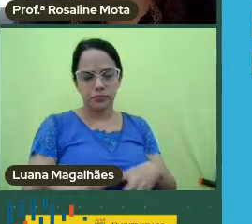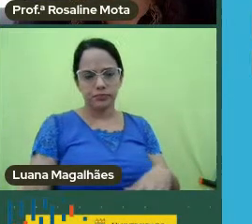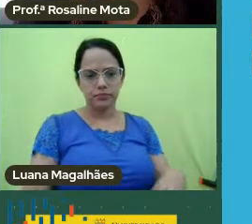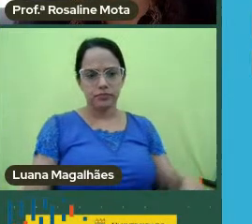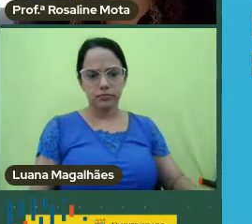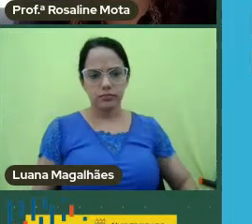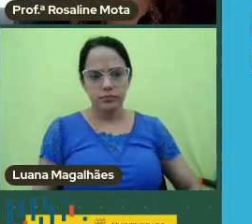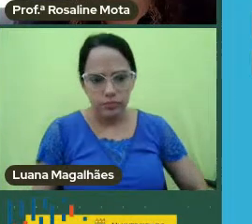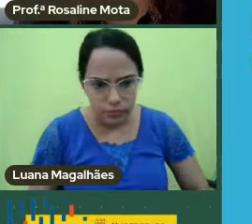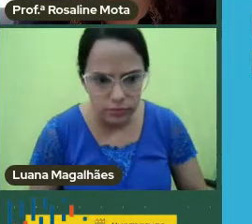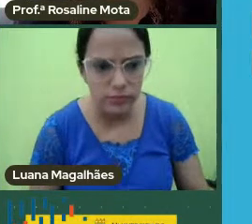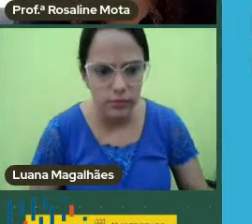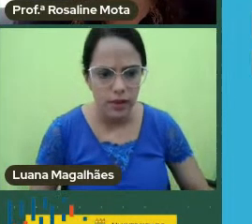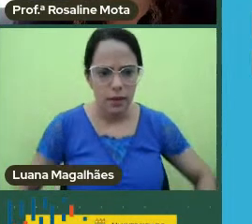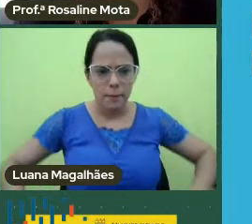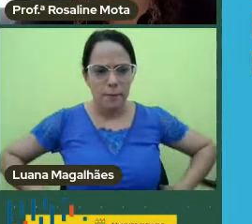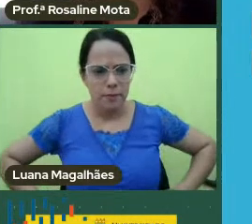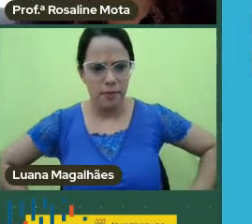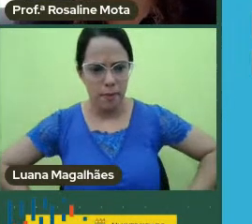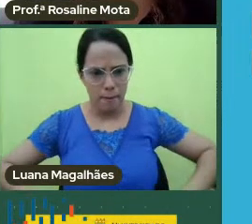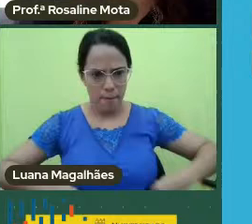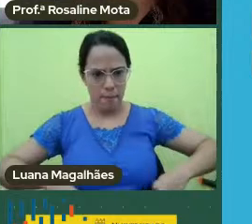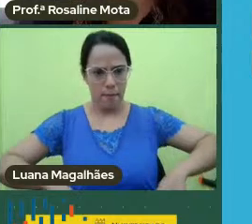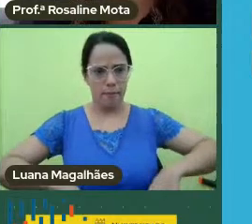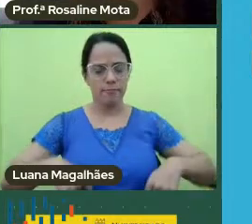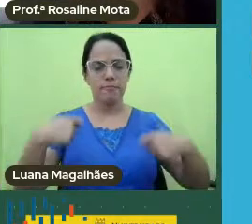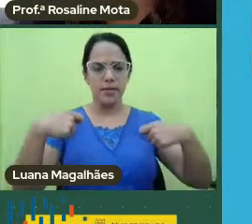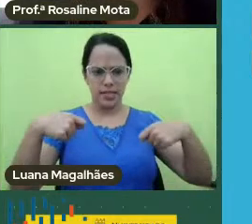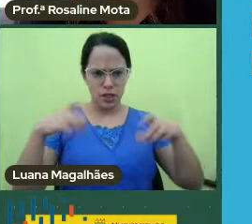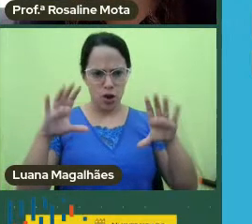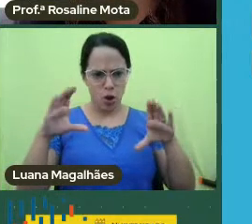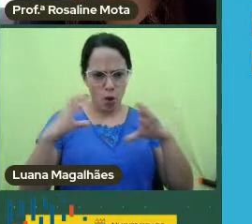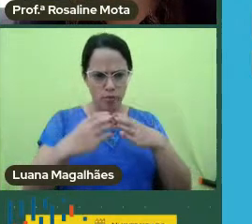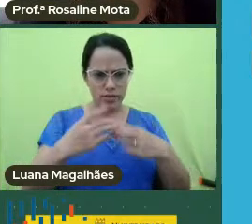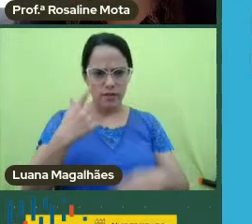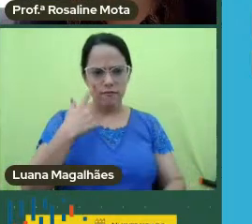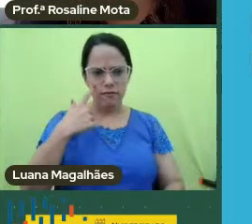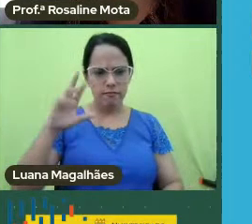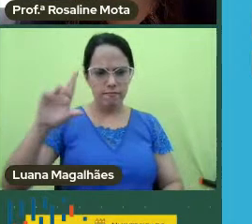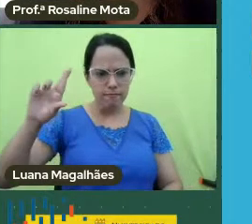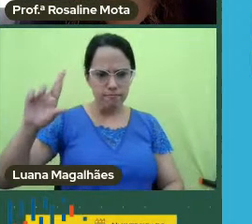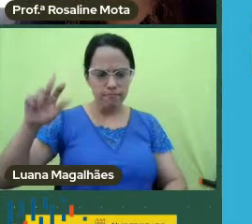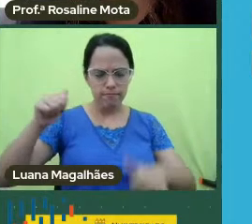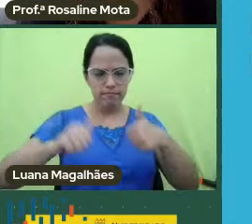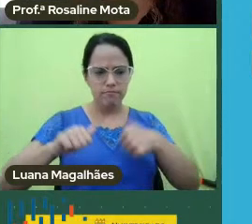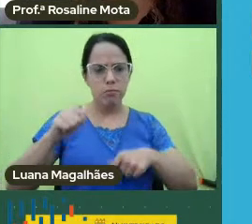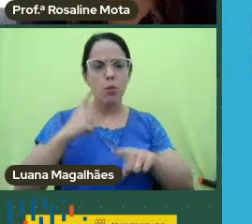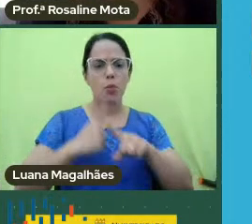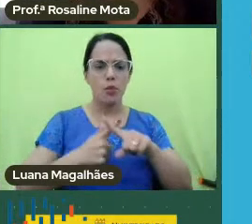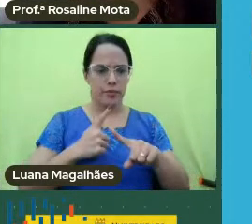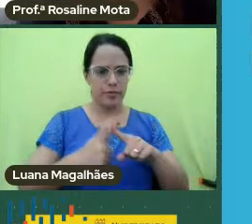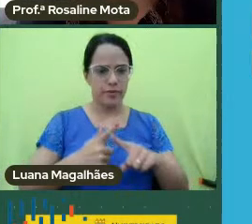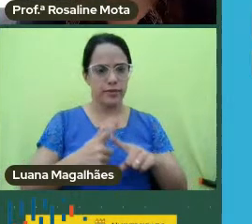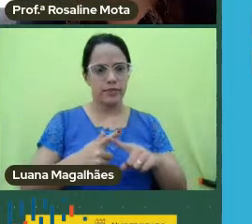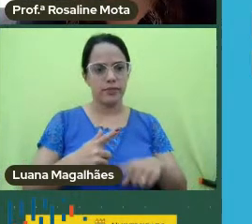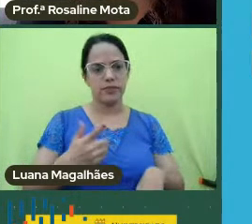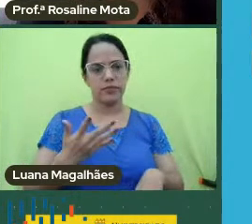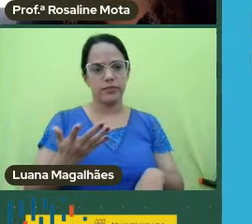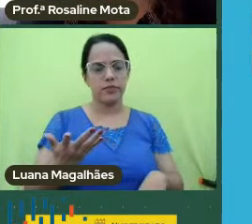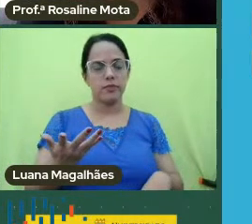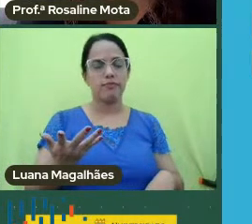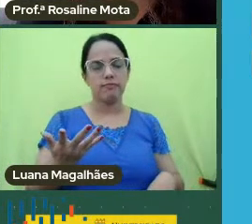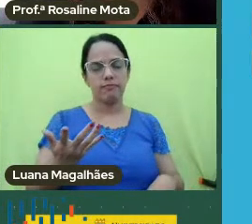realmente precisa de uma comissão para ver isso? Infelizmente precisa. Por quê? Porque muitas vezes, devido